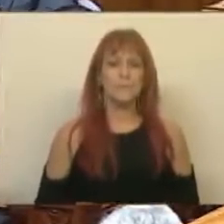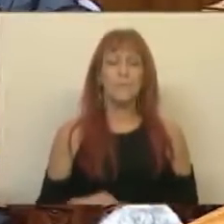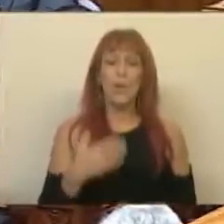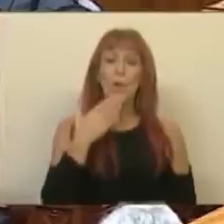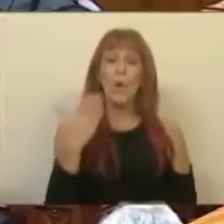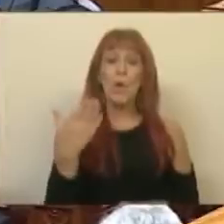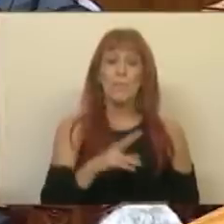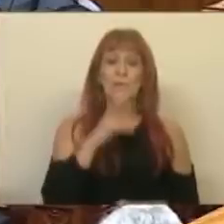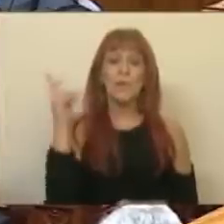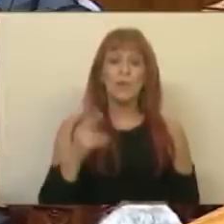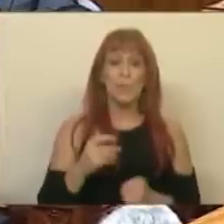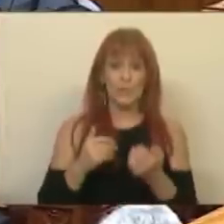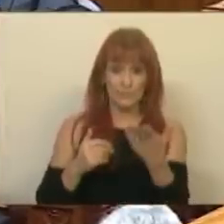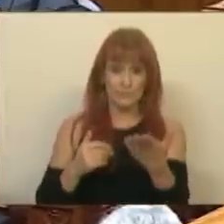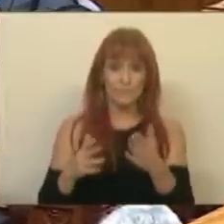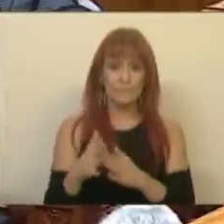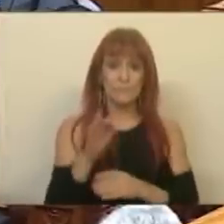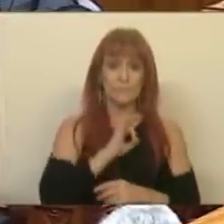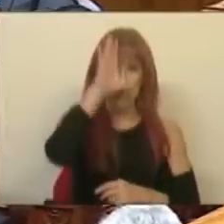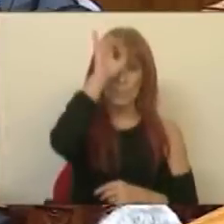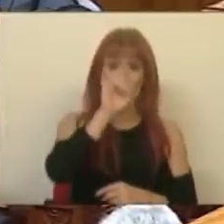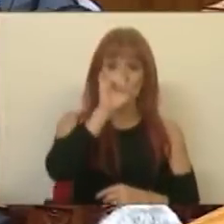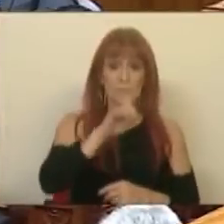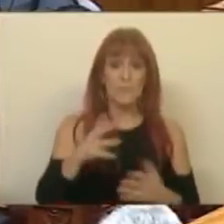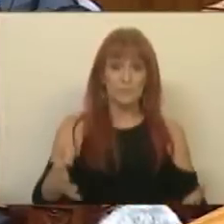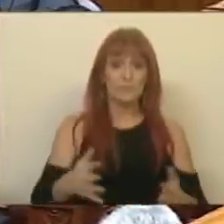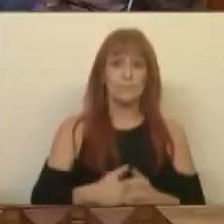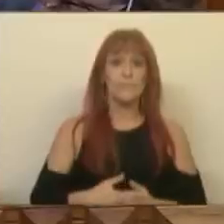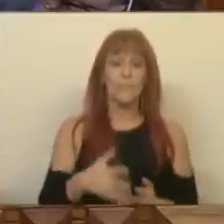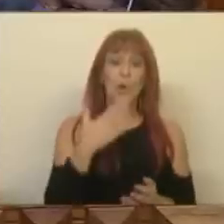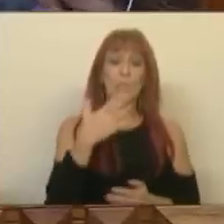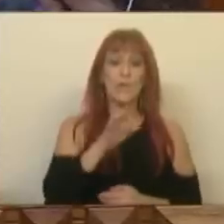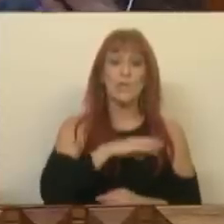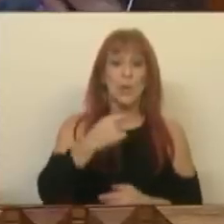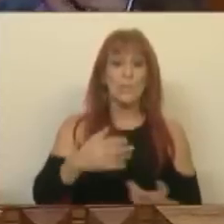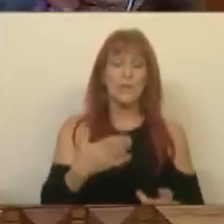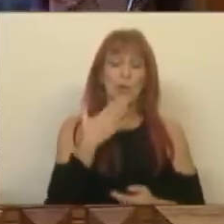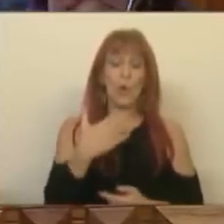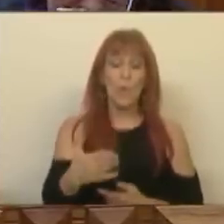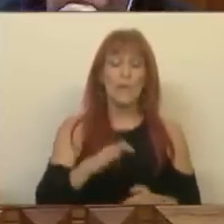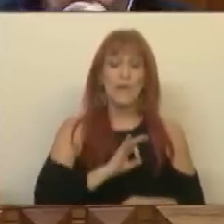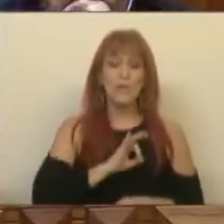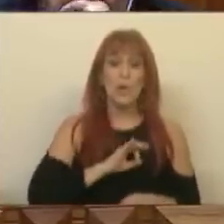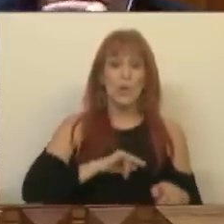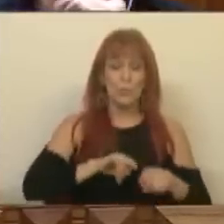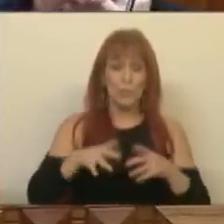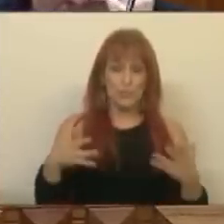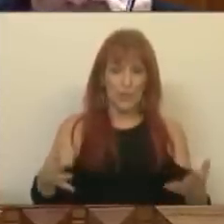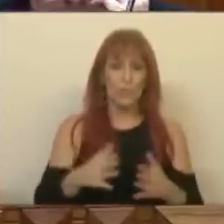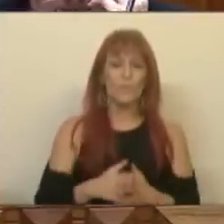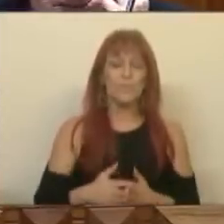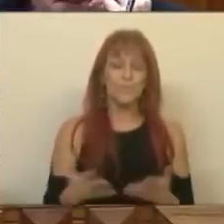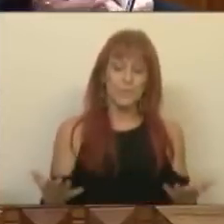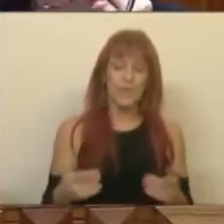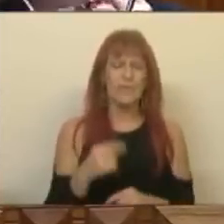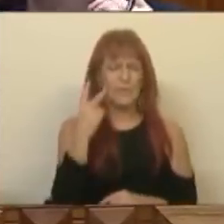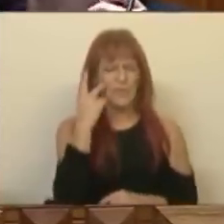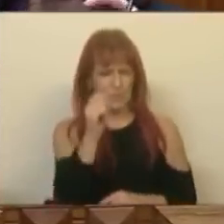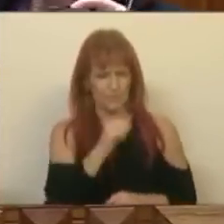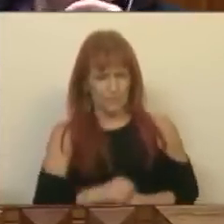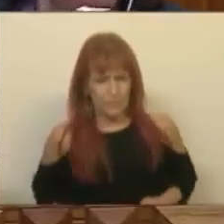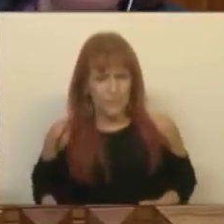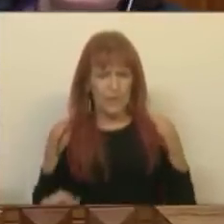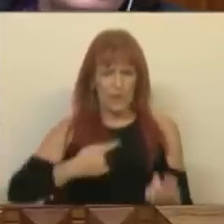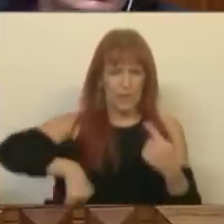obrigado para responder tem a palavra Sr Ministro Muito obrigado senhor presidente Muito obrigado senhor Deputado Vamos lá ver